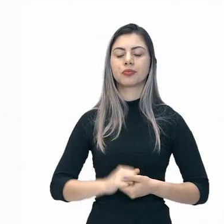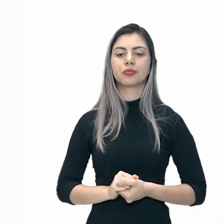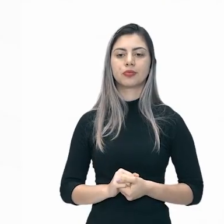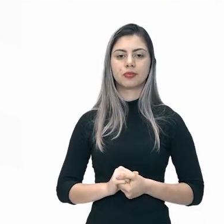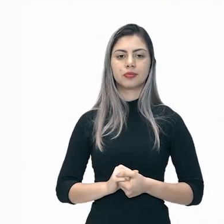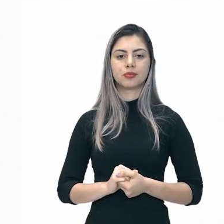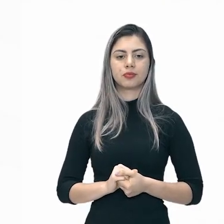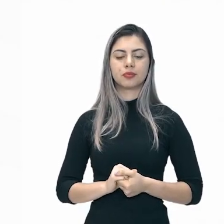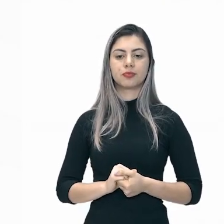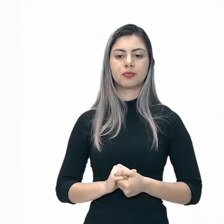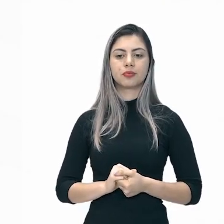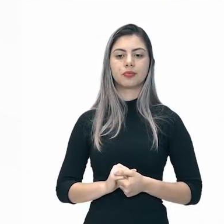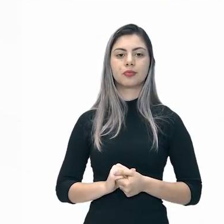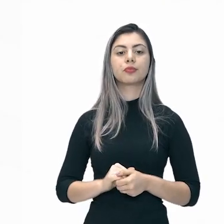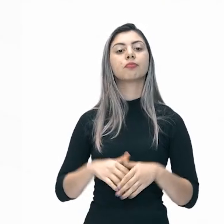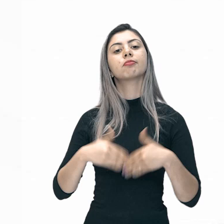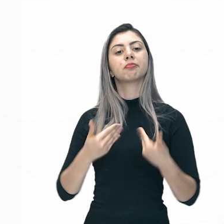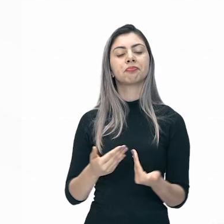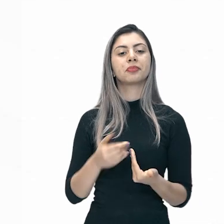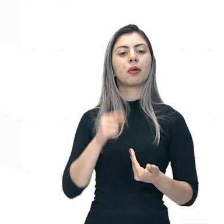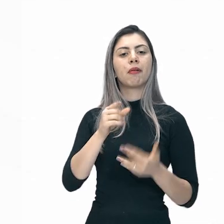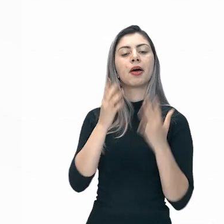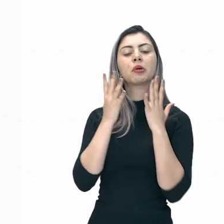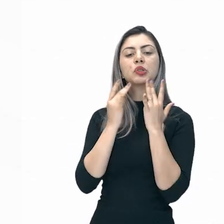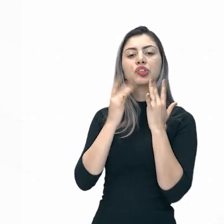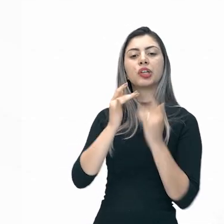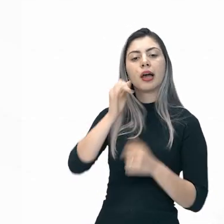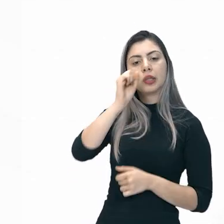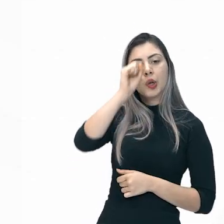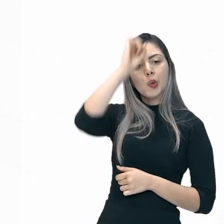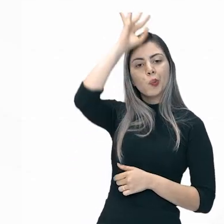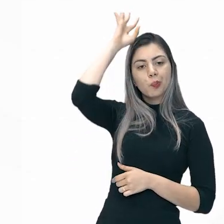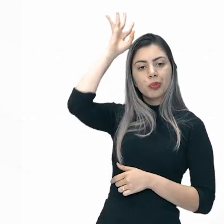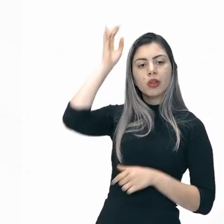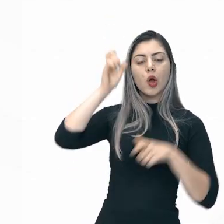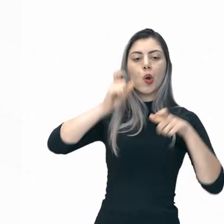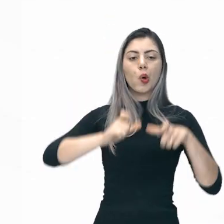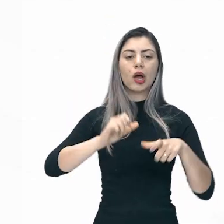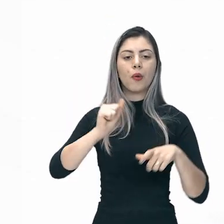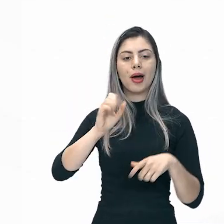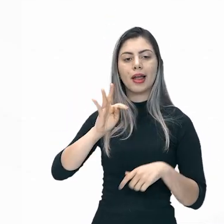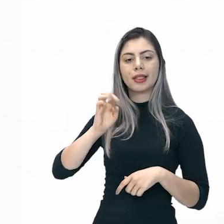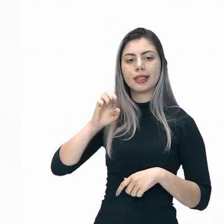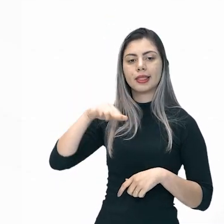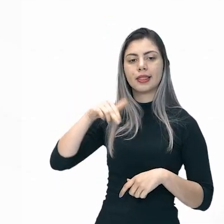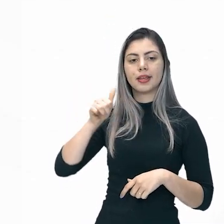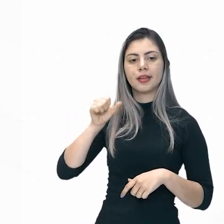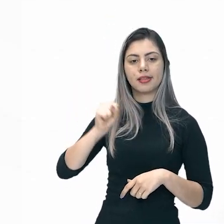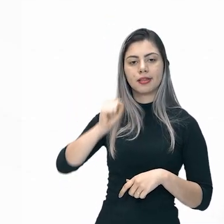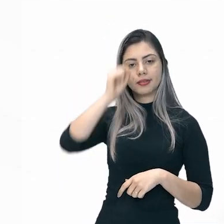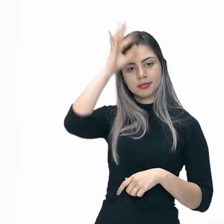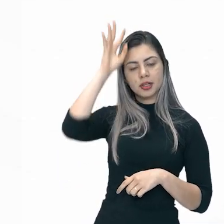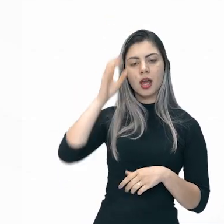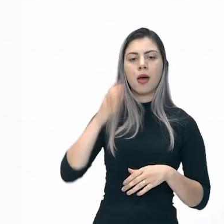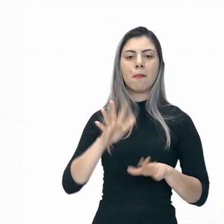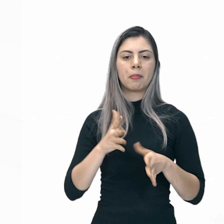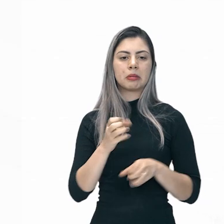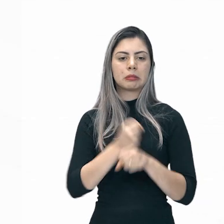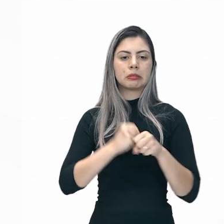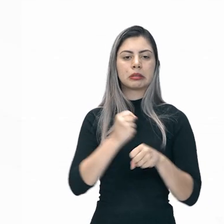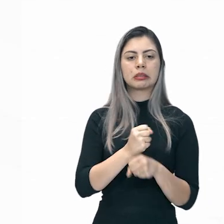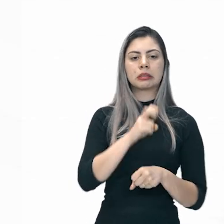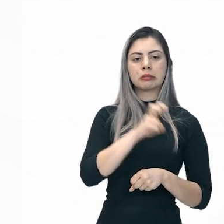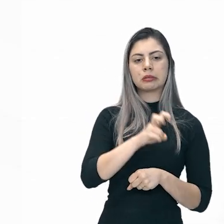agora? Então, o teatro grego teve início em Atenas, na Grécia, por volta de